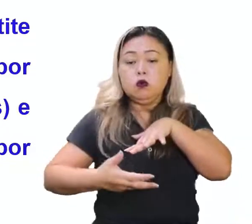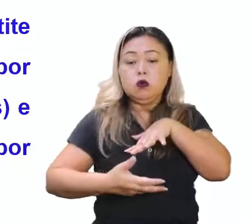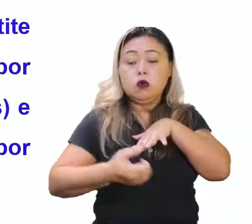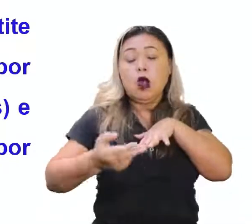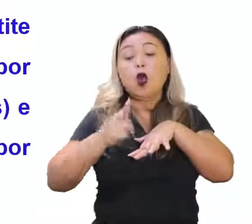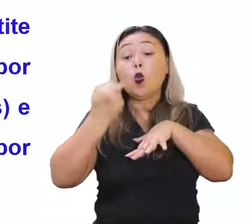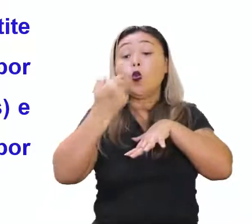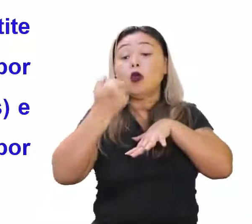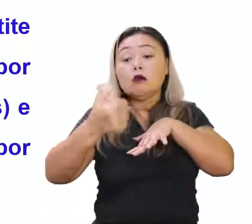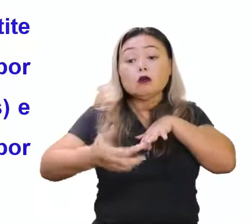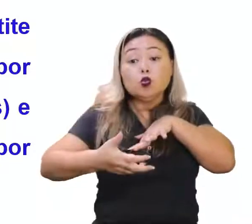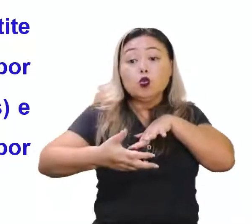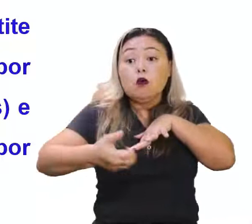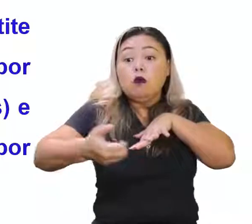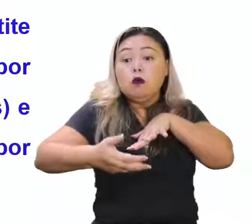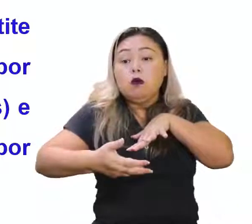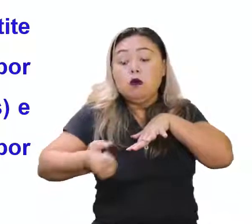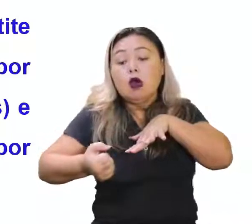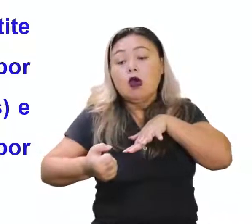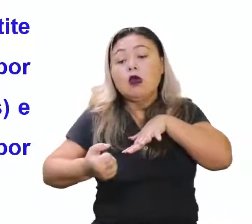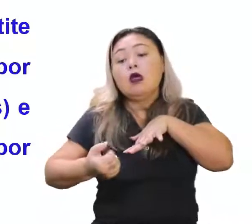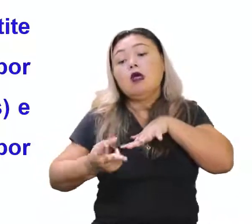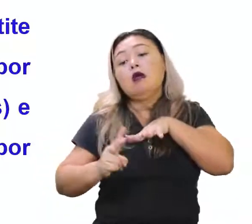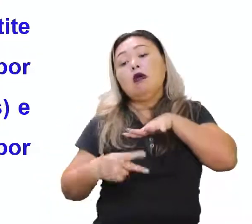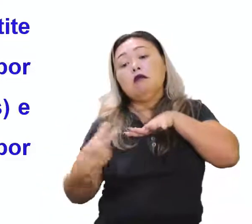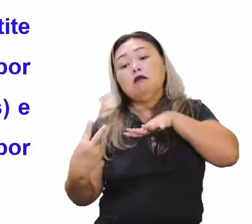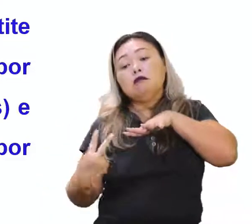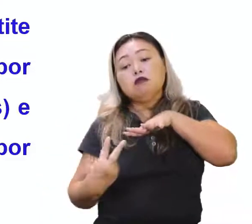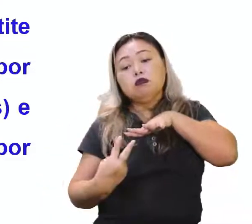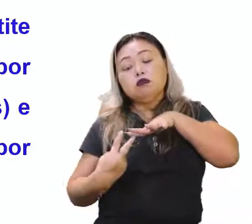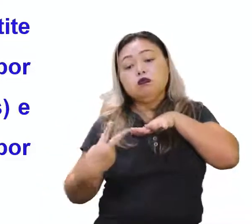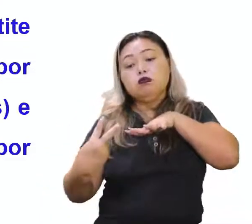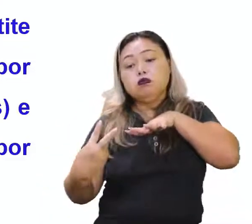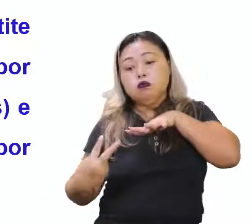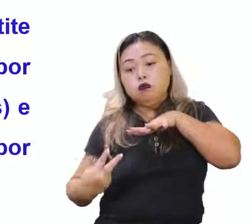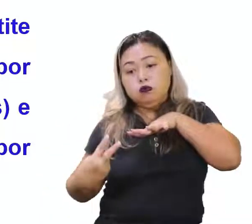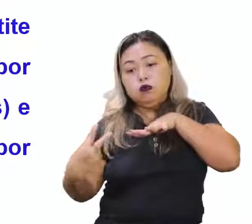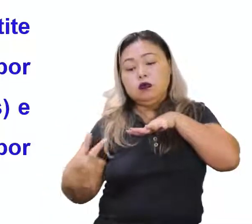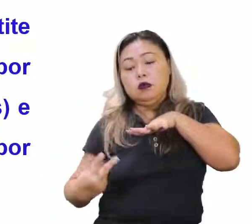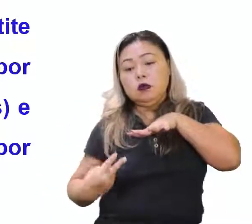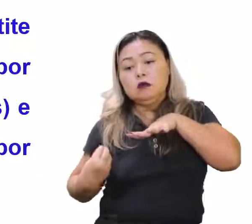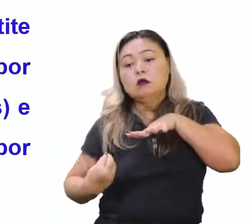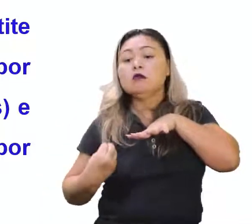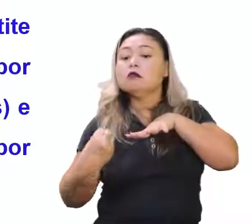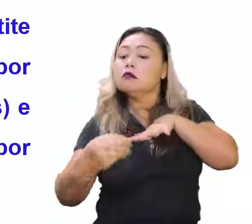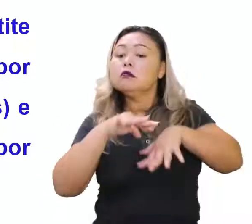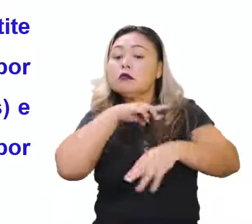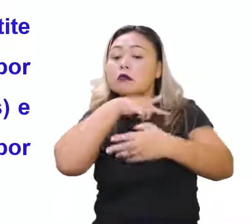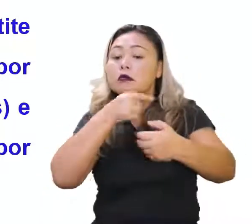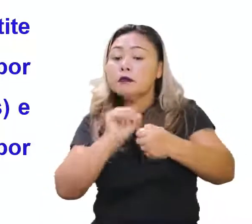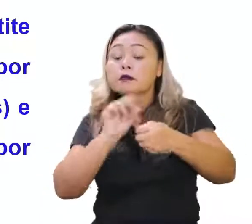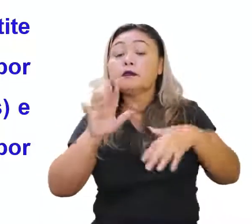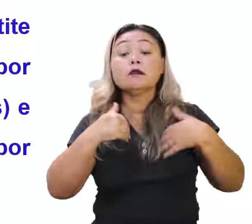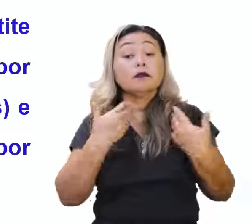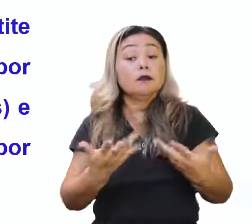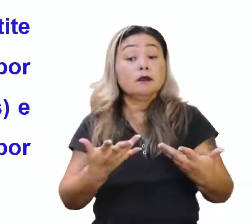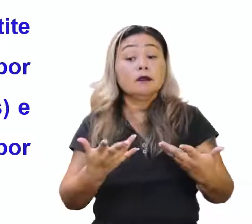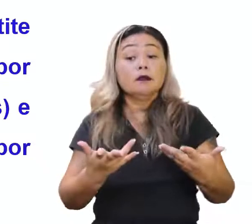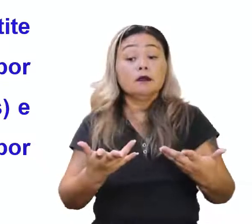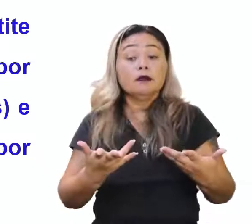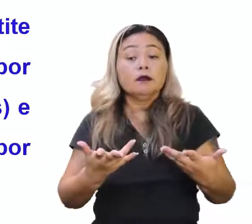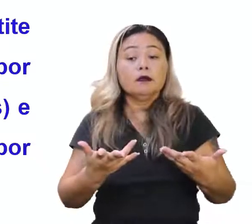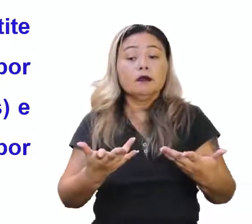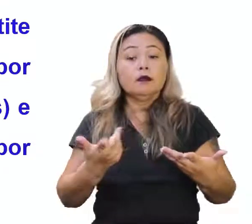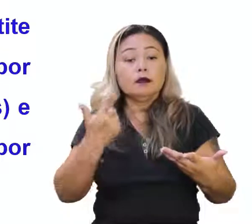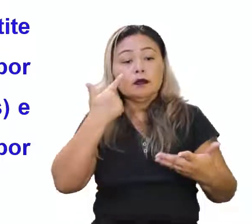seus nutrientes e aí as vitaminas que nós fornecemos para esses animais. Então,